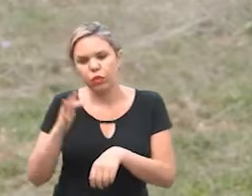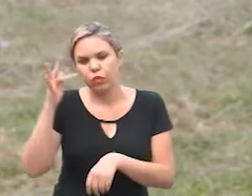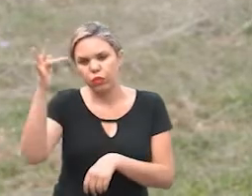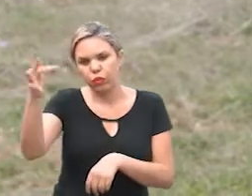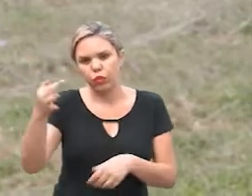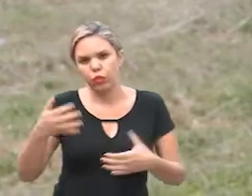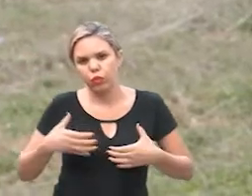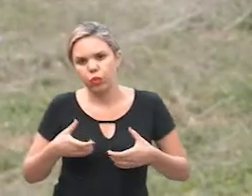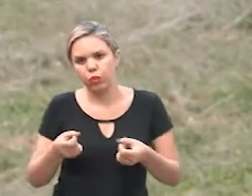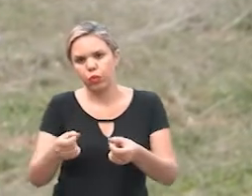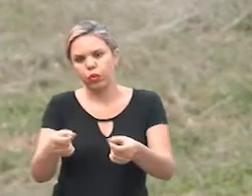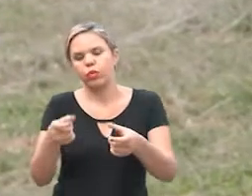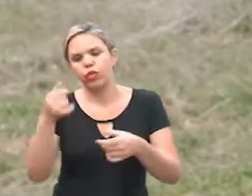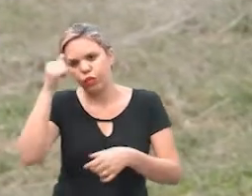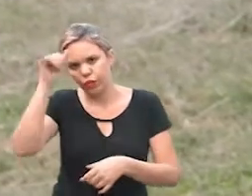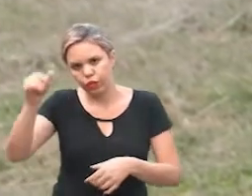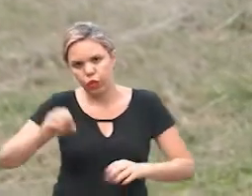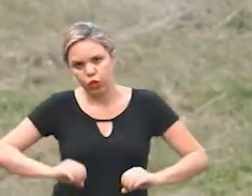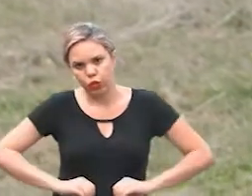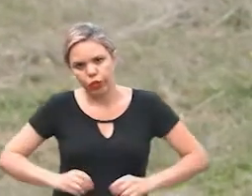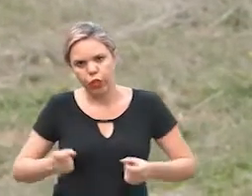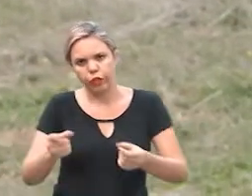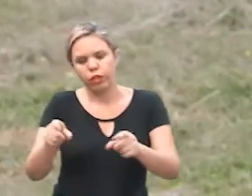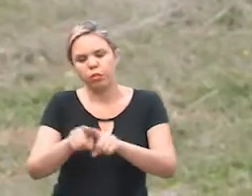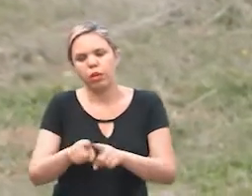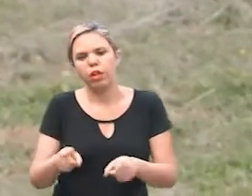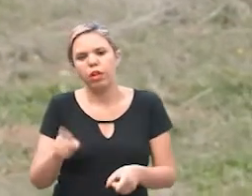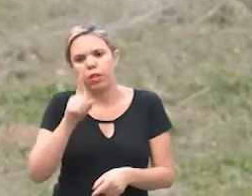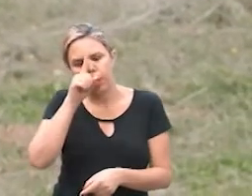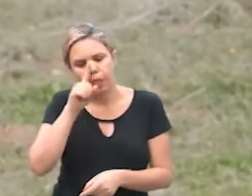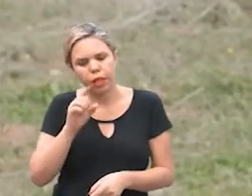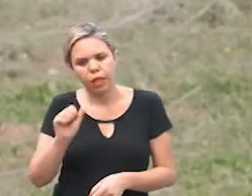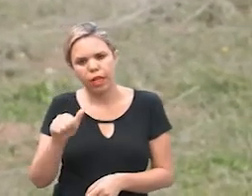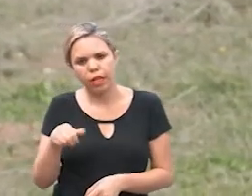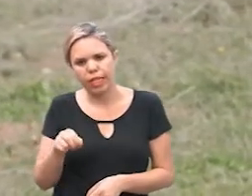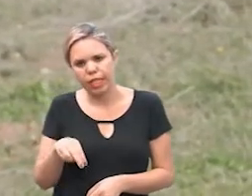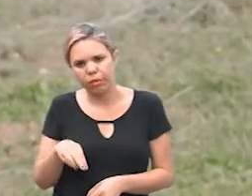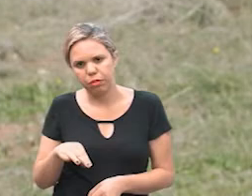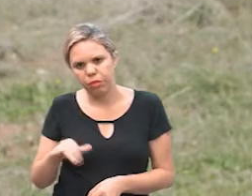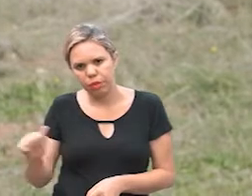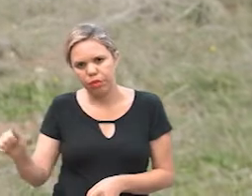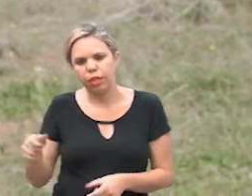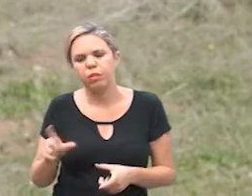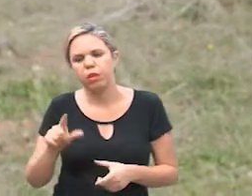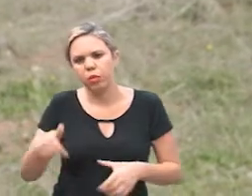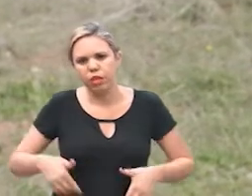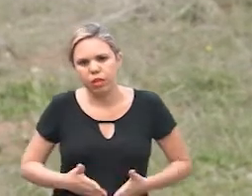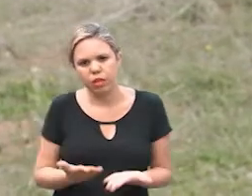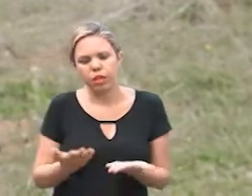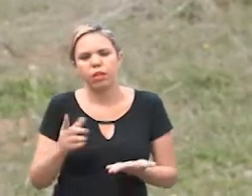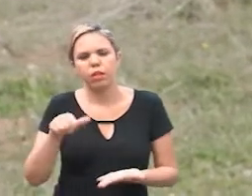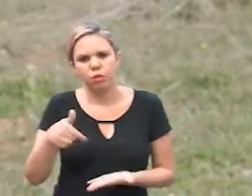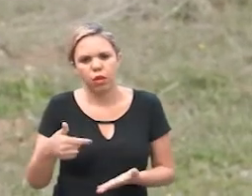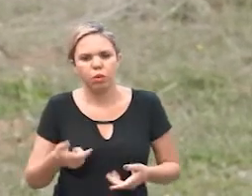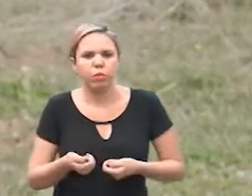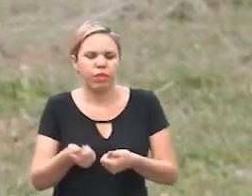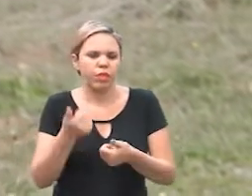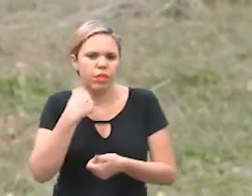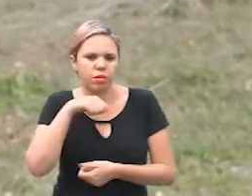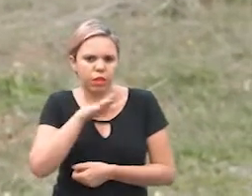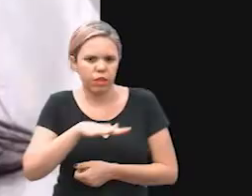câncer de mama, câncer de ovário, os riscos de anemia pós-parto. Esses são os benefícios para a mãe.